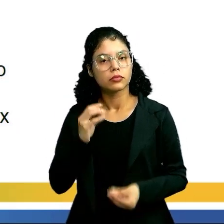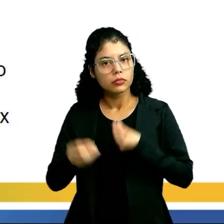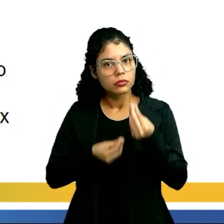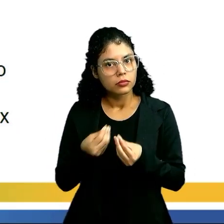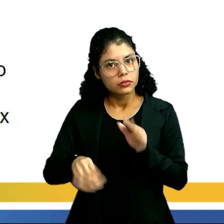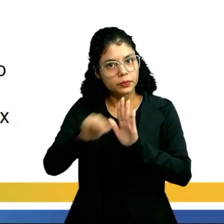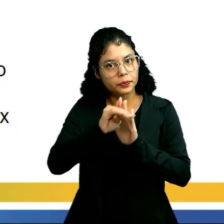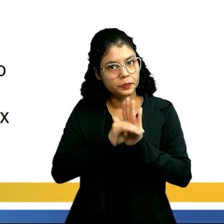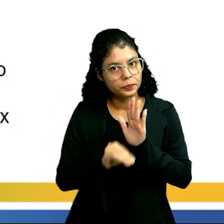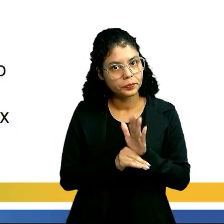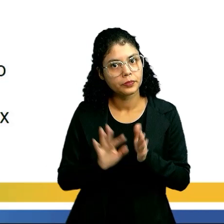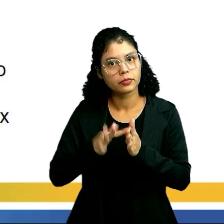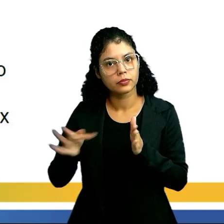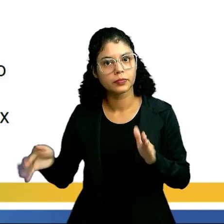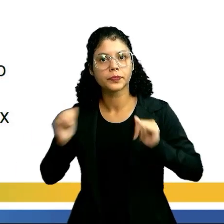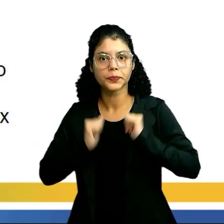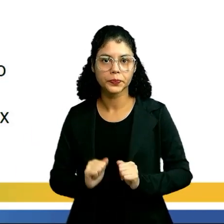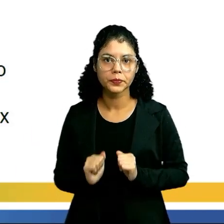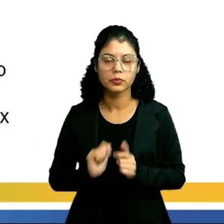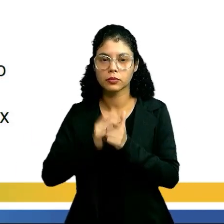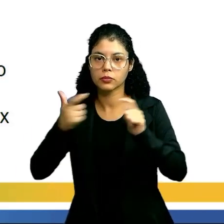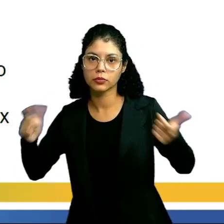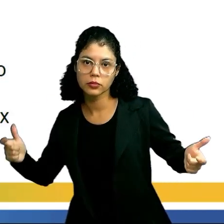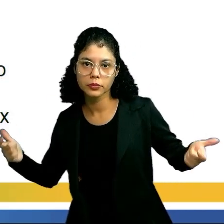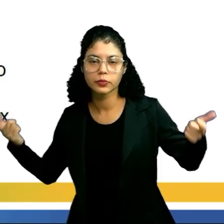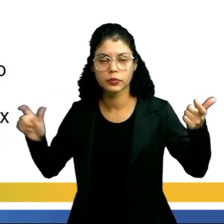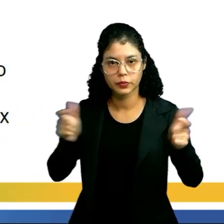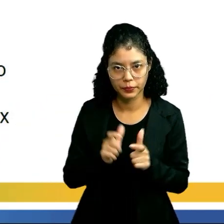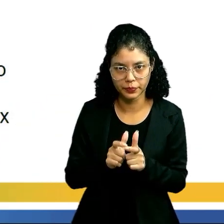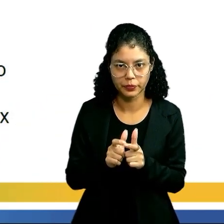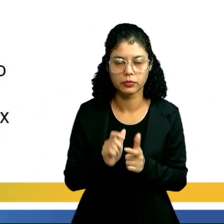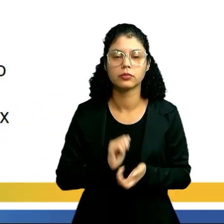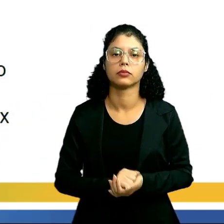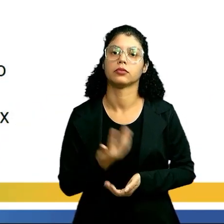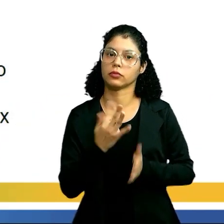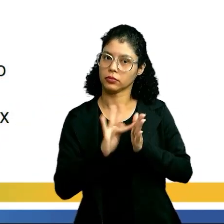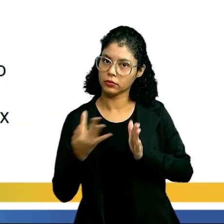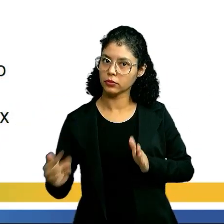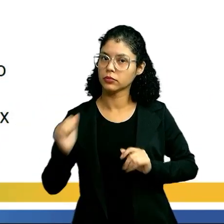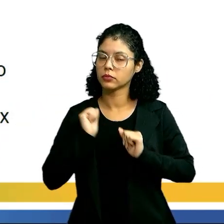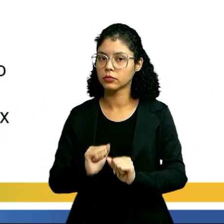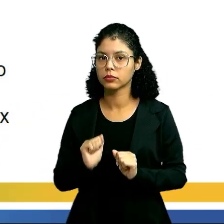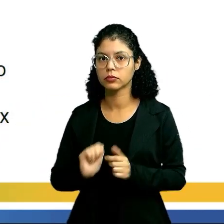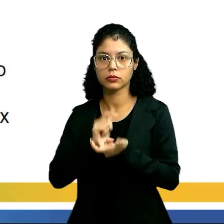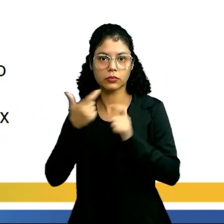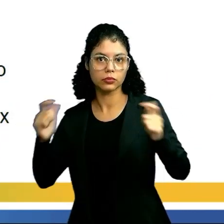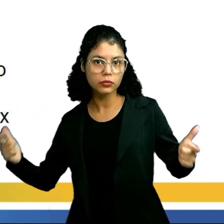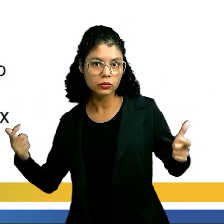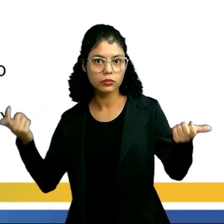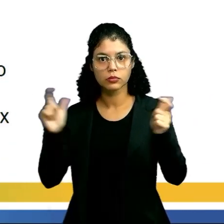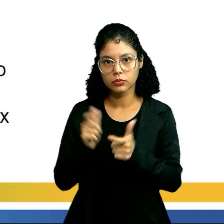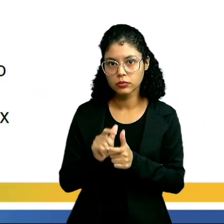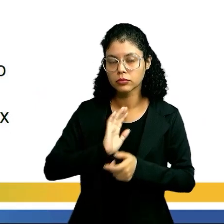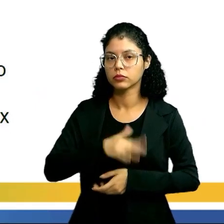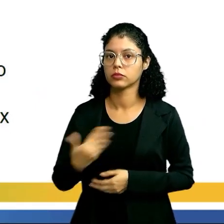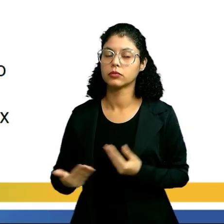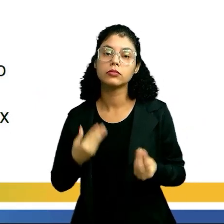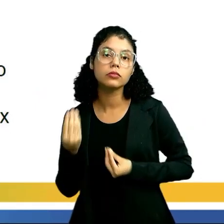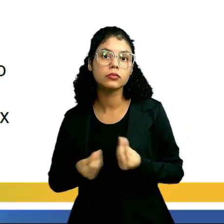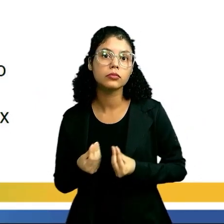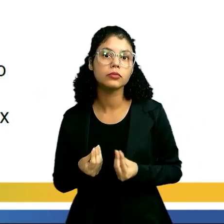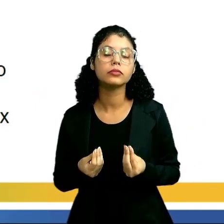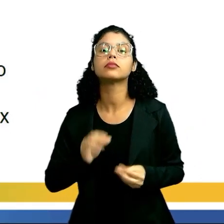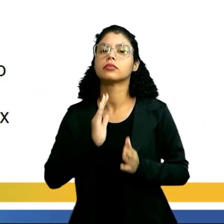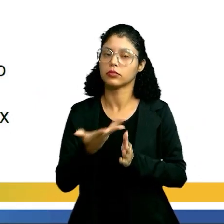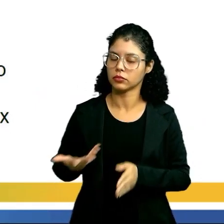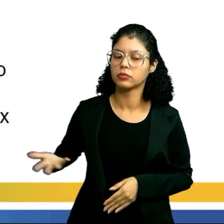que eu classifico função? Ela pode ser crescente ou decrescente. A função exponencial pode ser crescente ou decrescente, depende de quem? Da